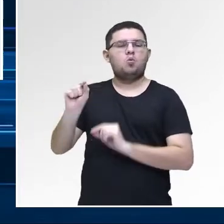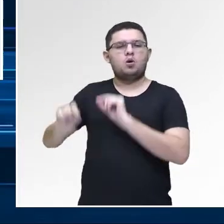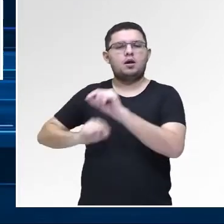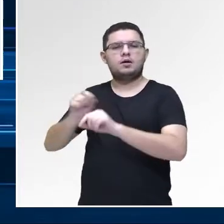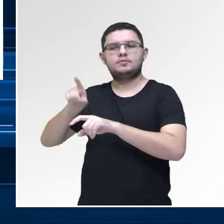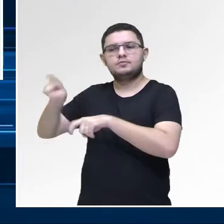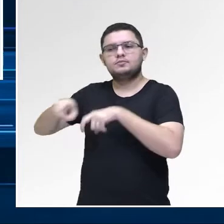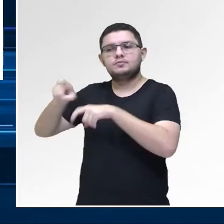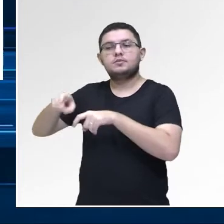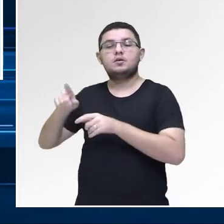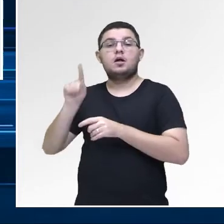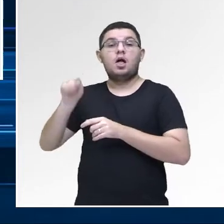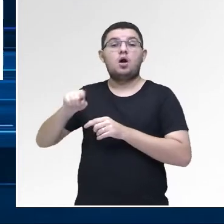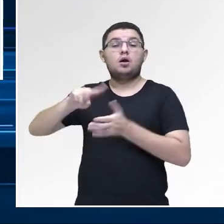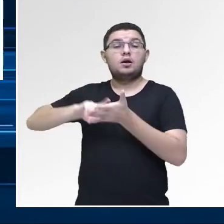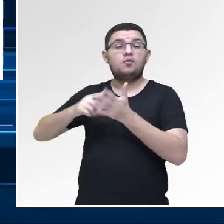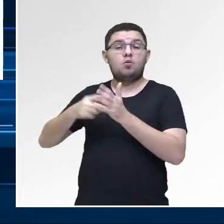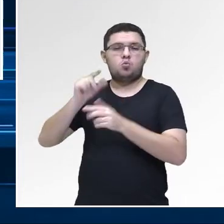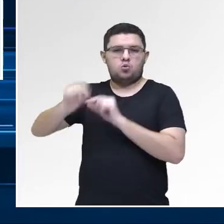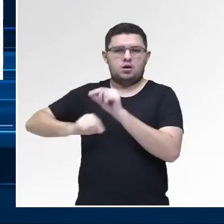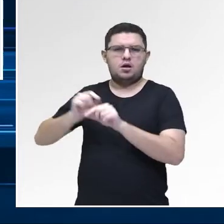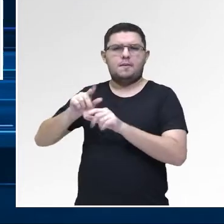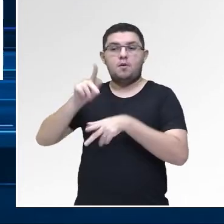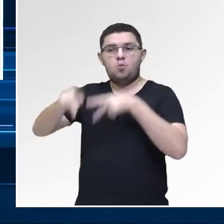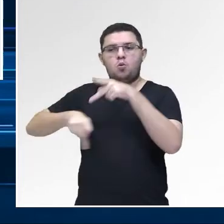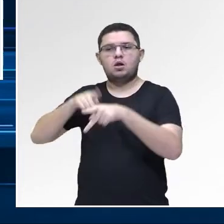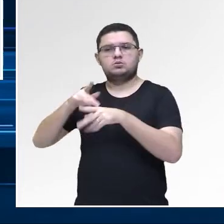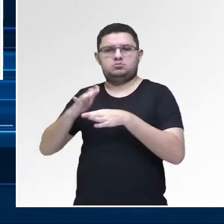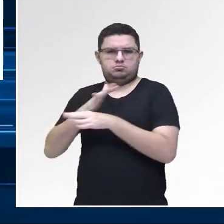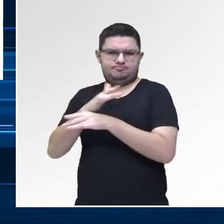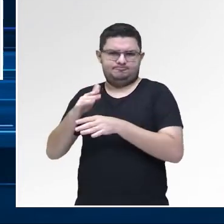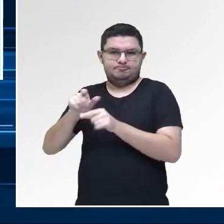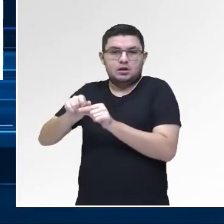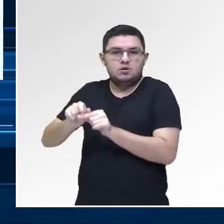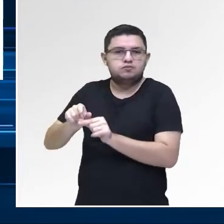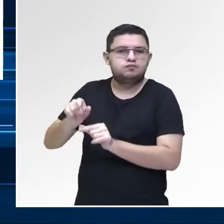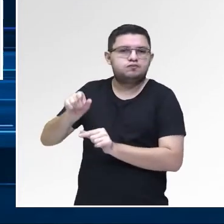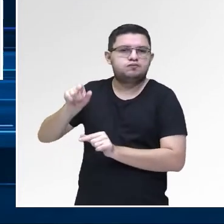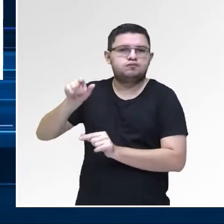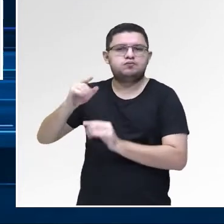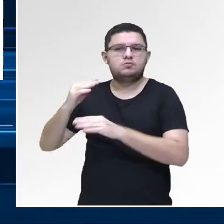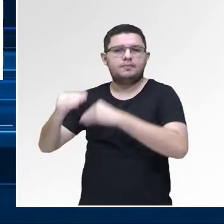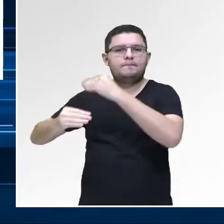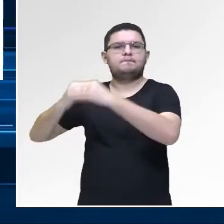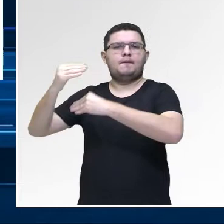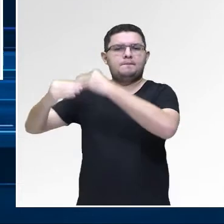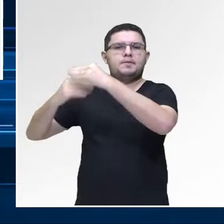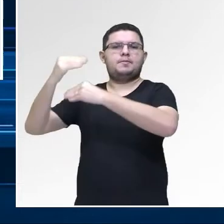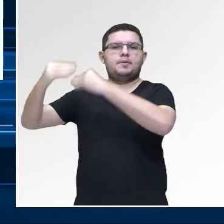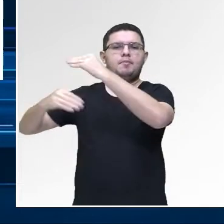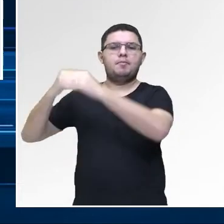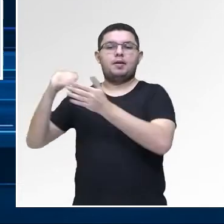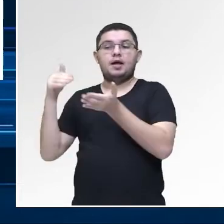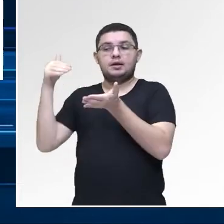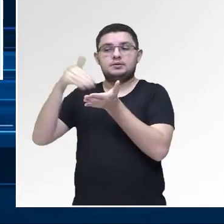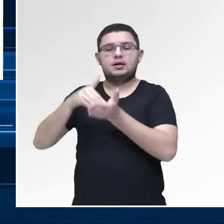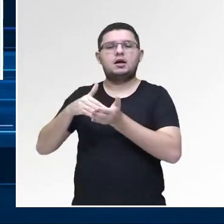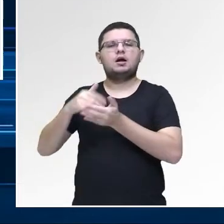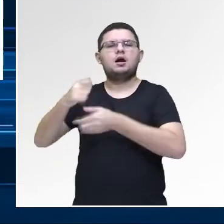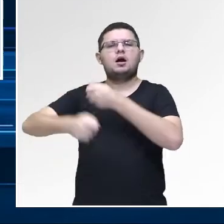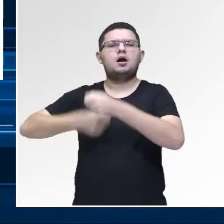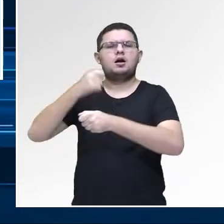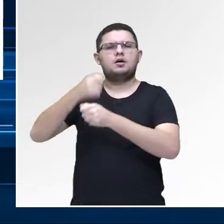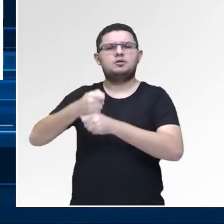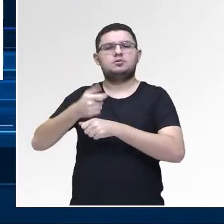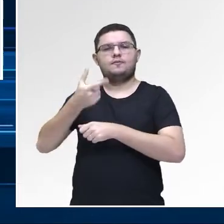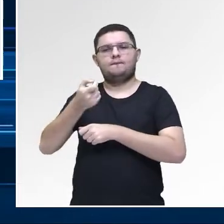crescente, ok? Até 2014, a população urbana é crescente. Então, através